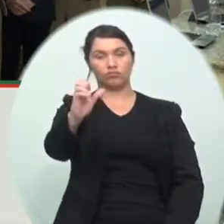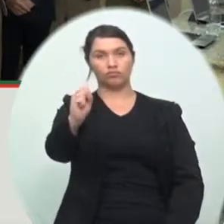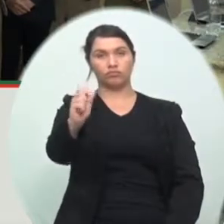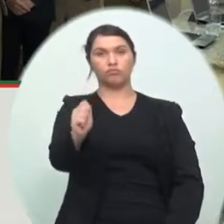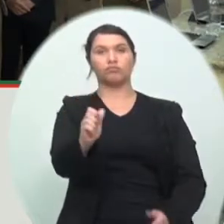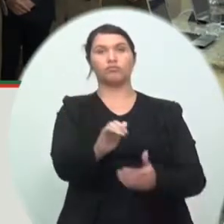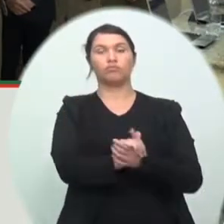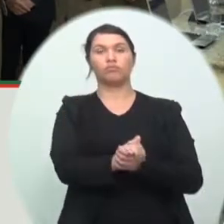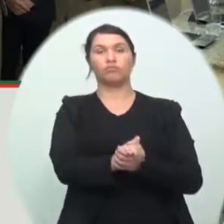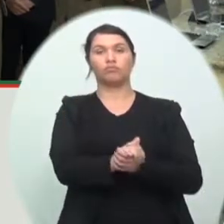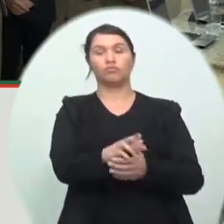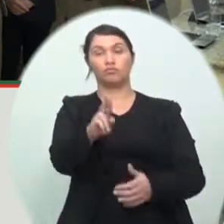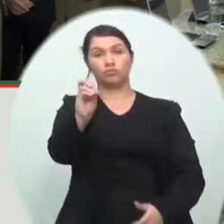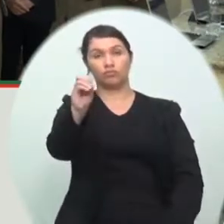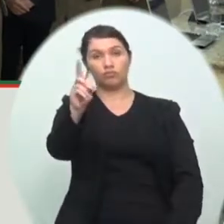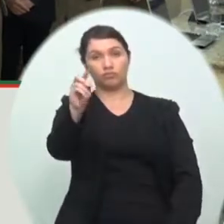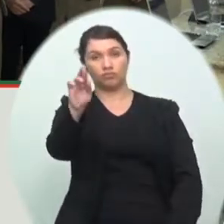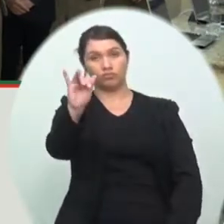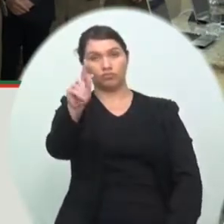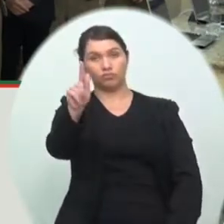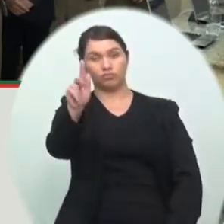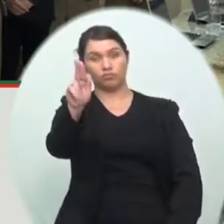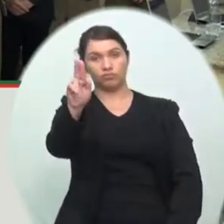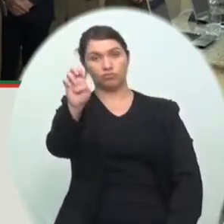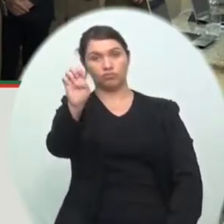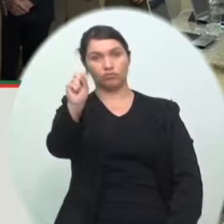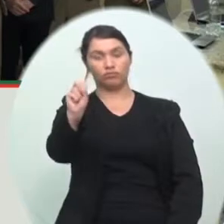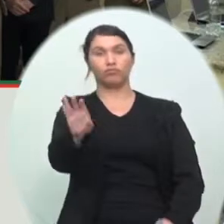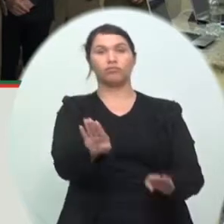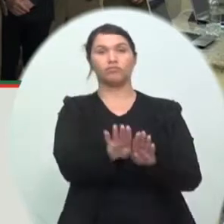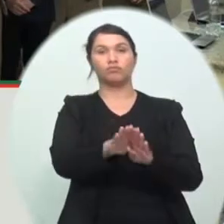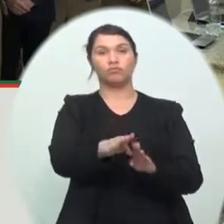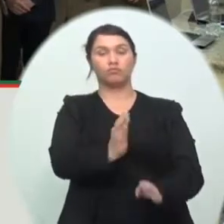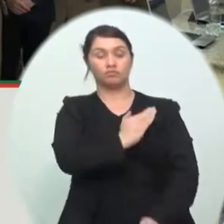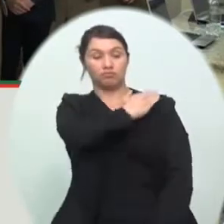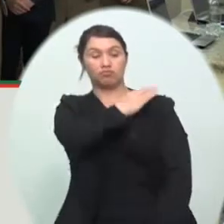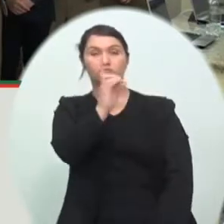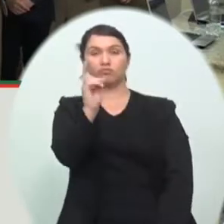tenente Figueiredo, desculpa, Daniel, tenente Daniel,